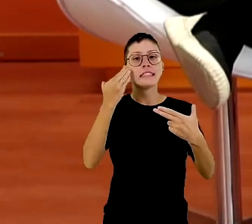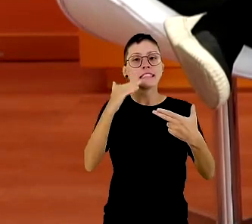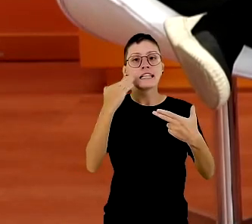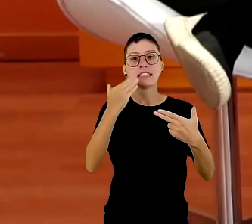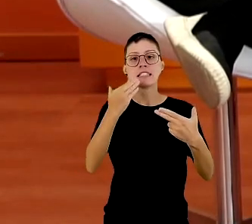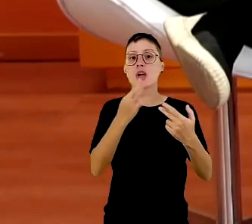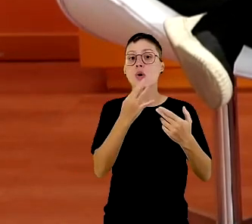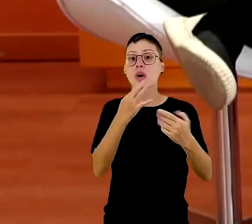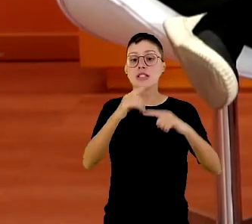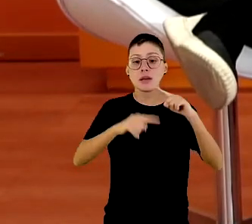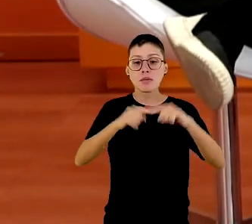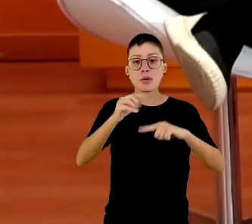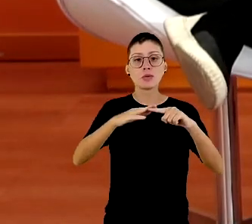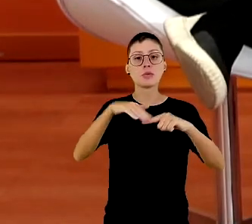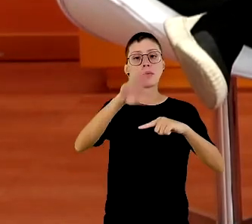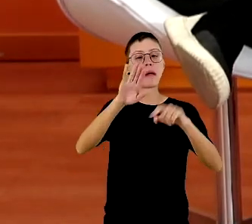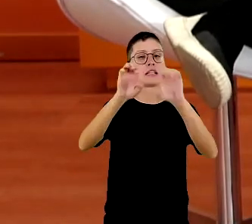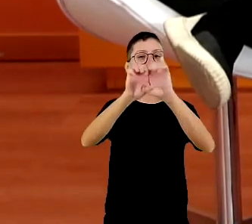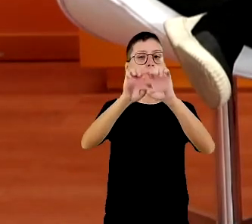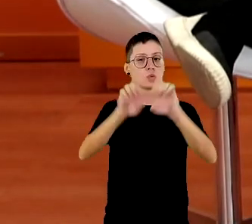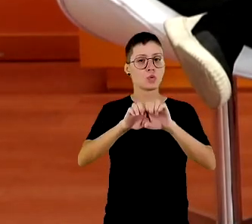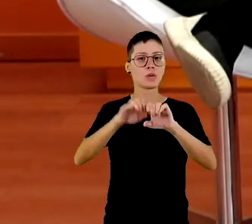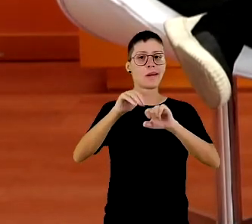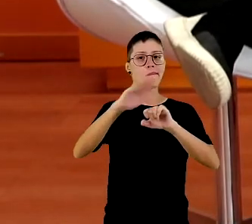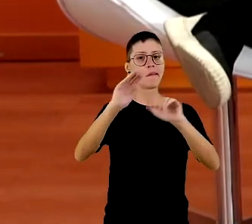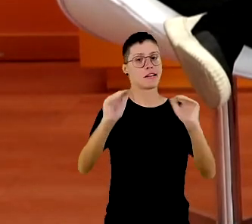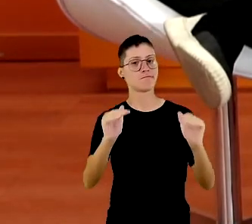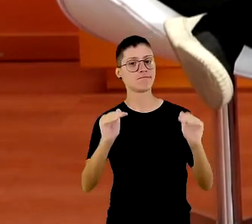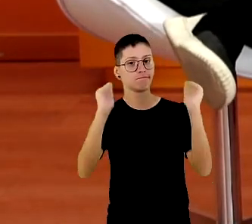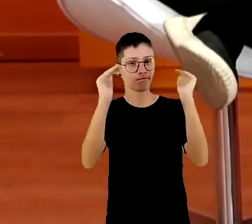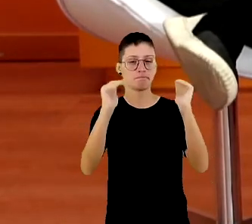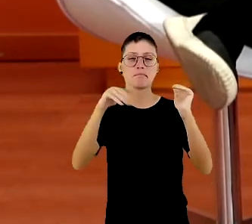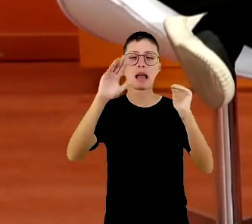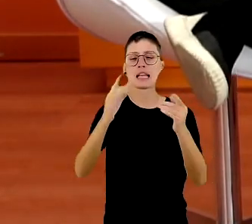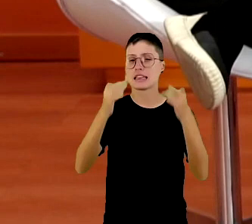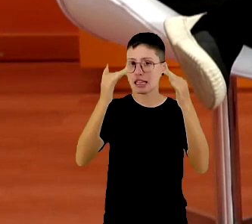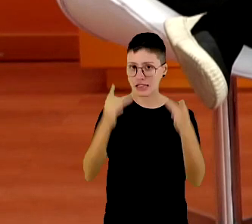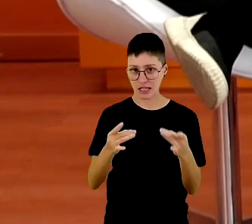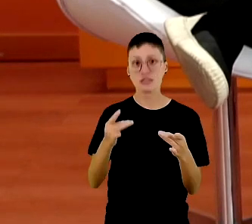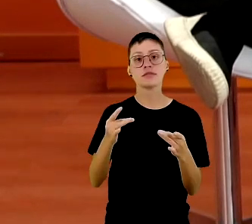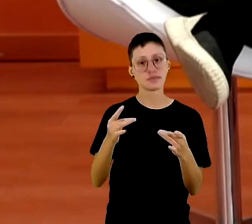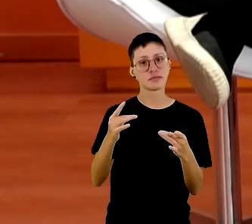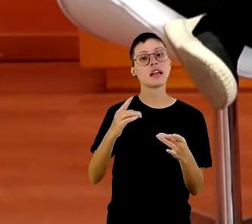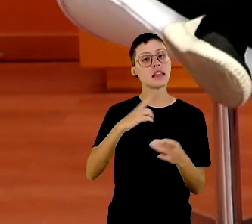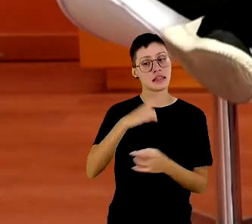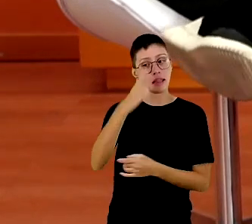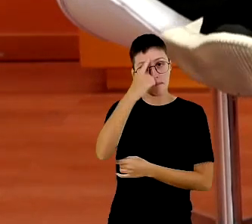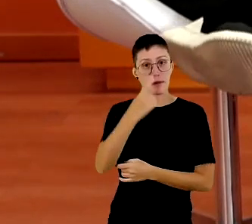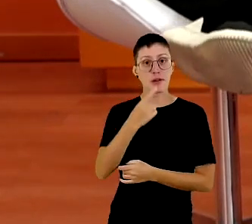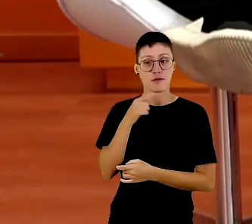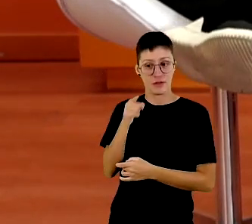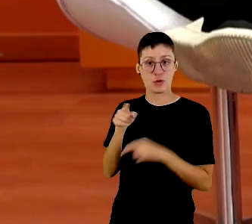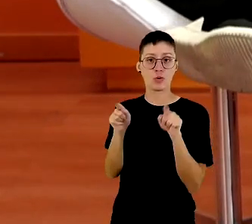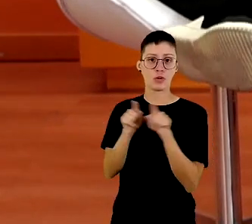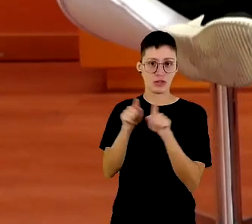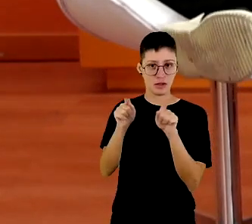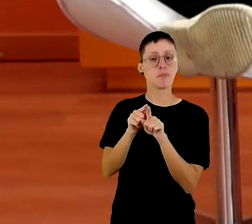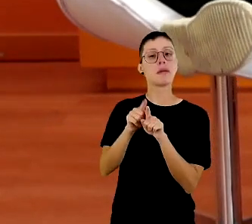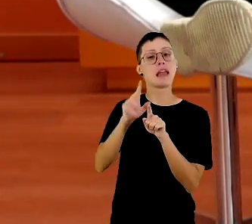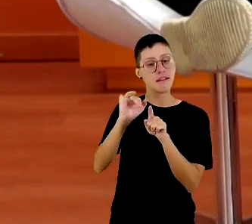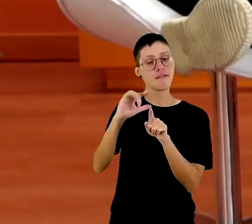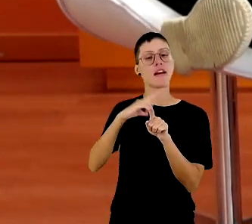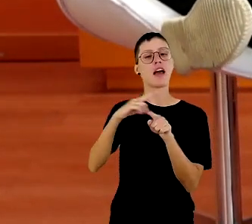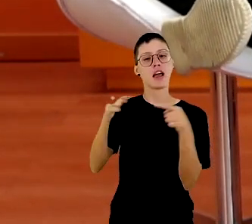pouco mais estruturado, um pouco mais de detalhes. Esse cara vai ter esse atendimento, né? E eu acho que aqui a gente já começou